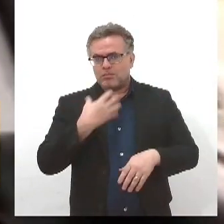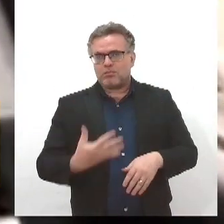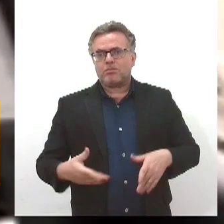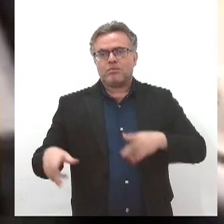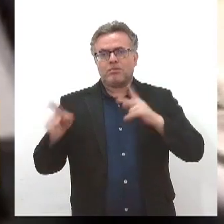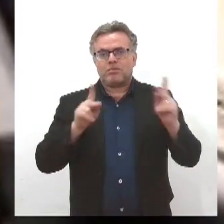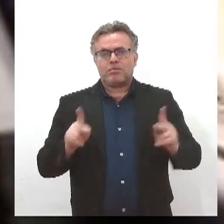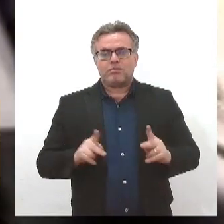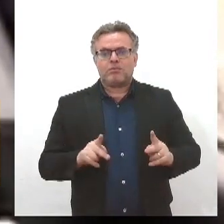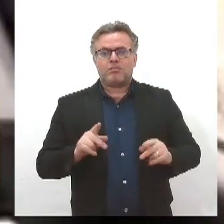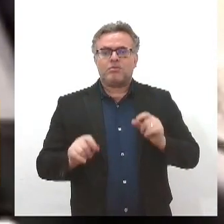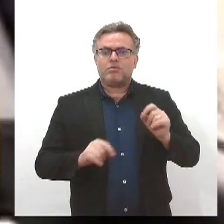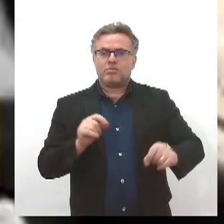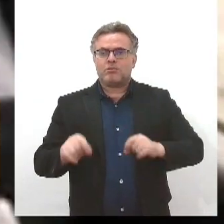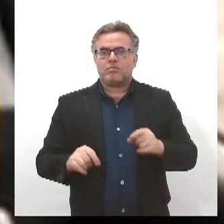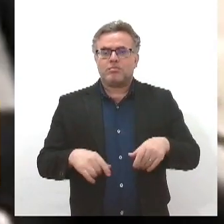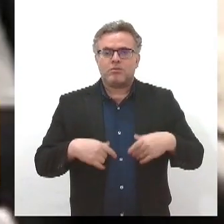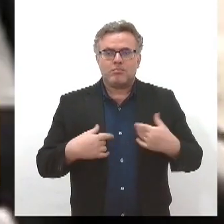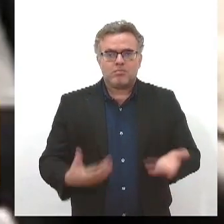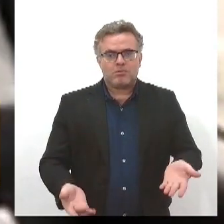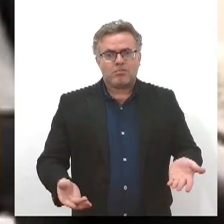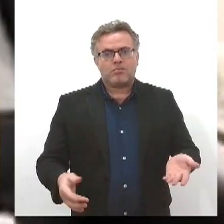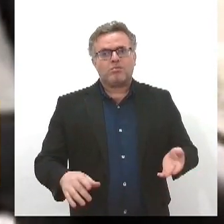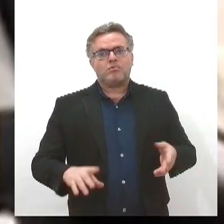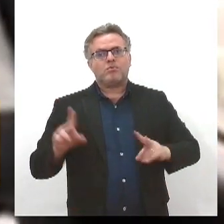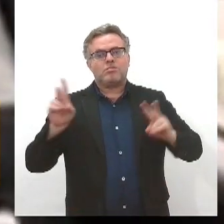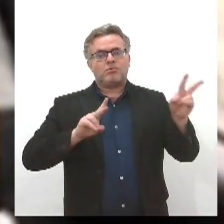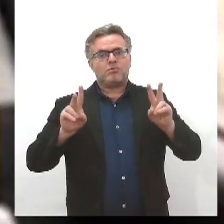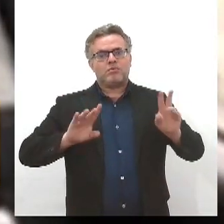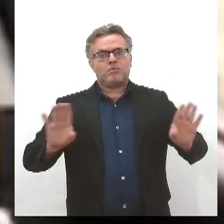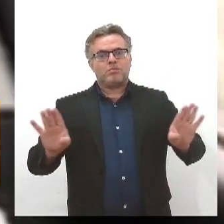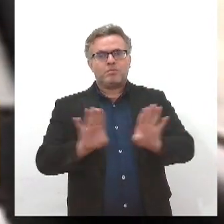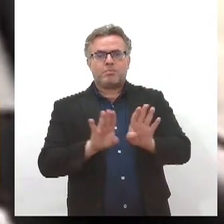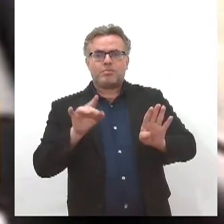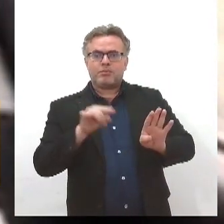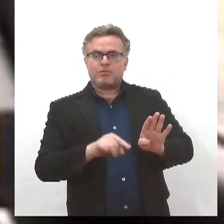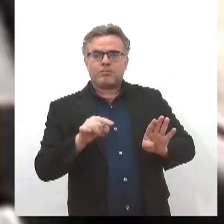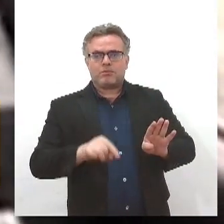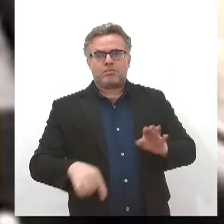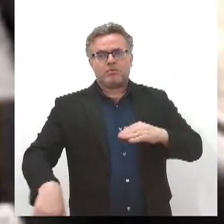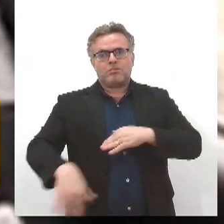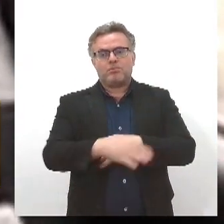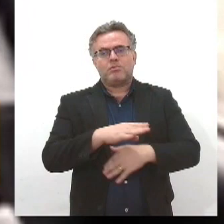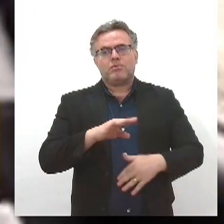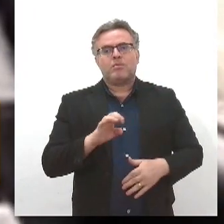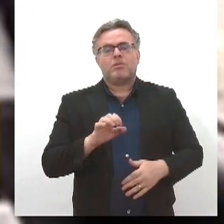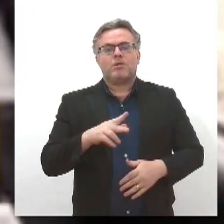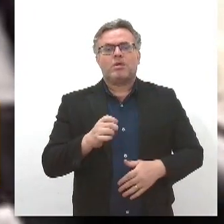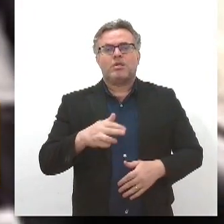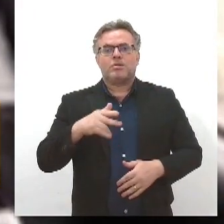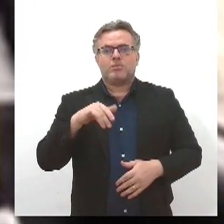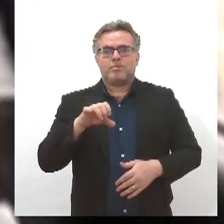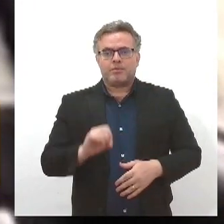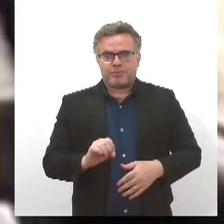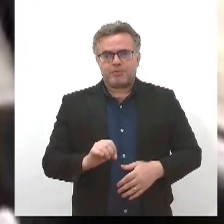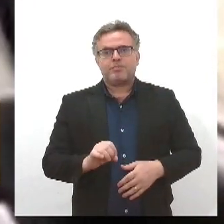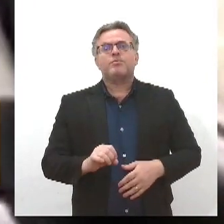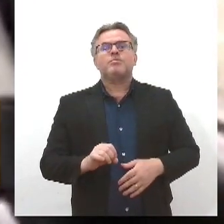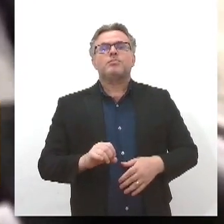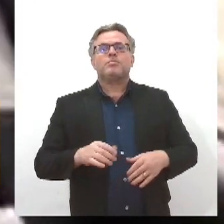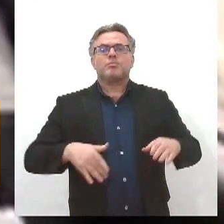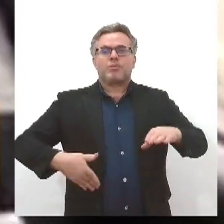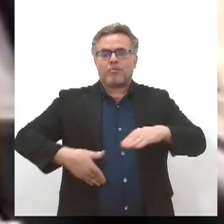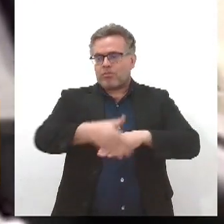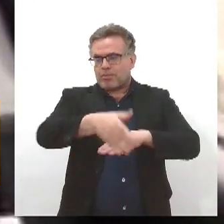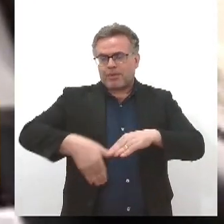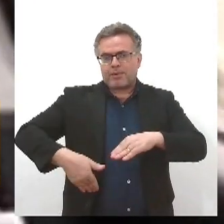Justamente o nosso carnaval, ele é um local fechado, fica ali na Avenida Edésio Vieira de Melo, entre a Urquiza Leal e o Largo do Carro